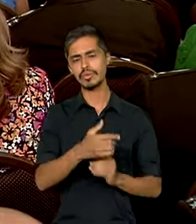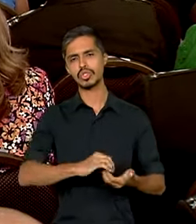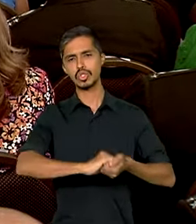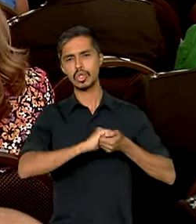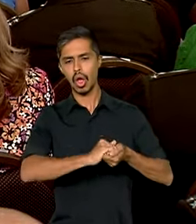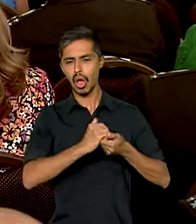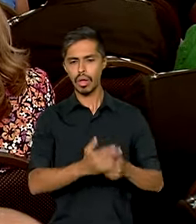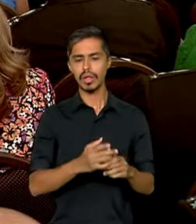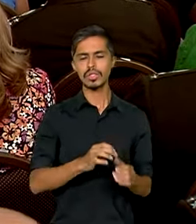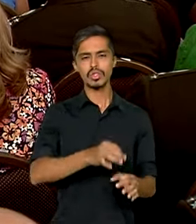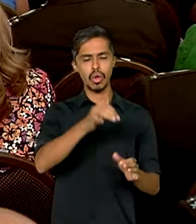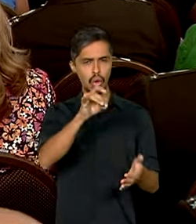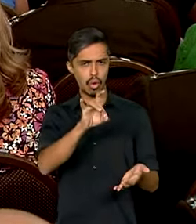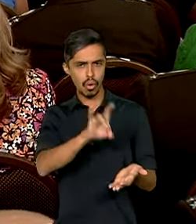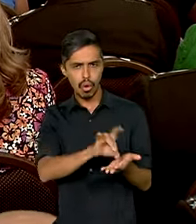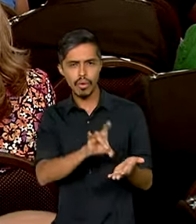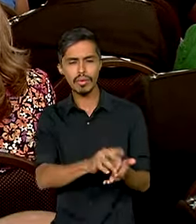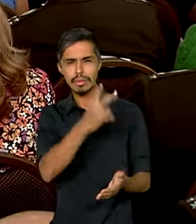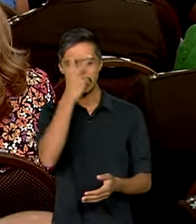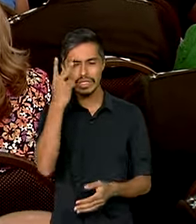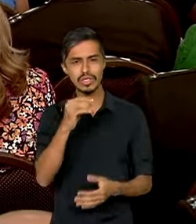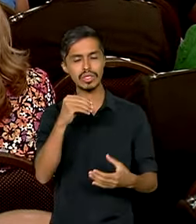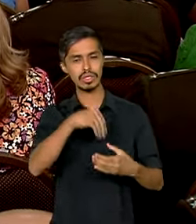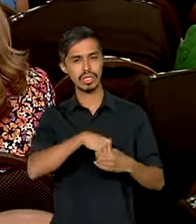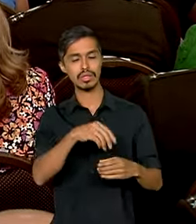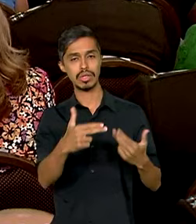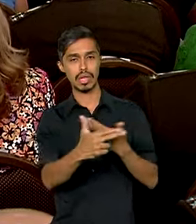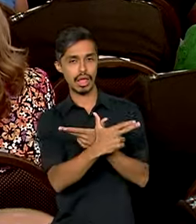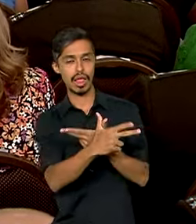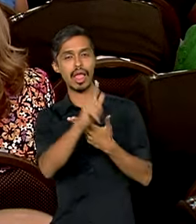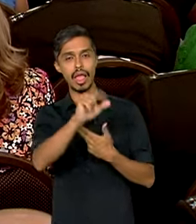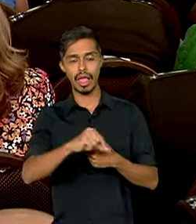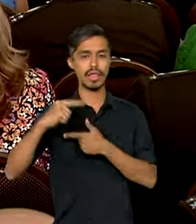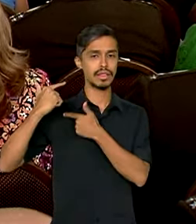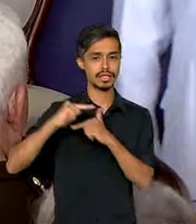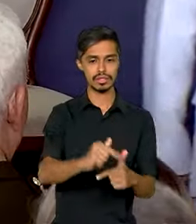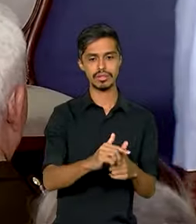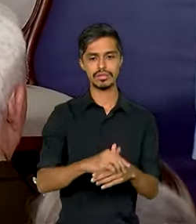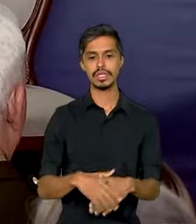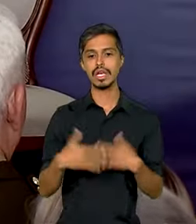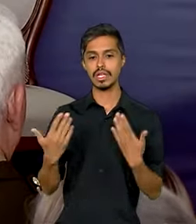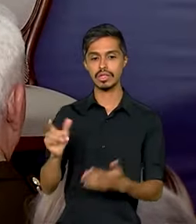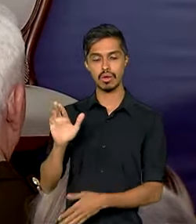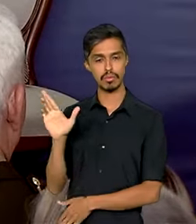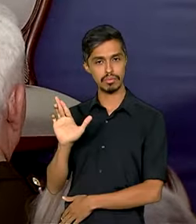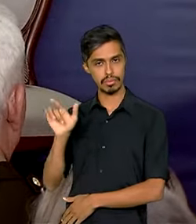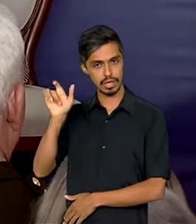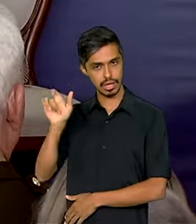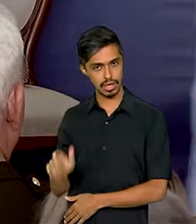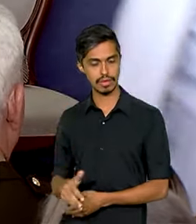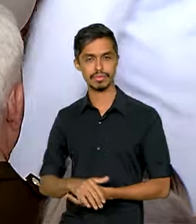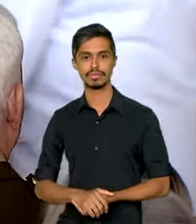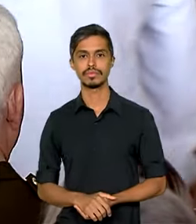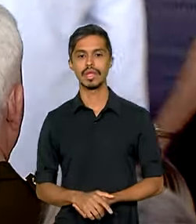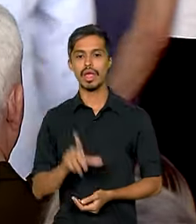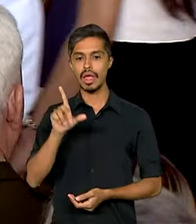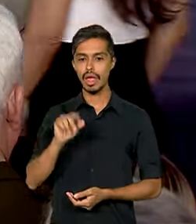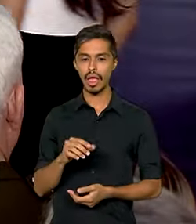dos oficiais generais das Forças Armadas é uma tradição para que o presidente da República, que